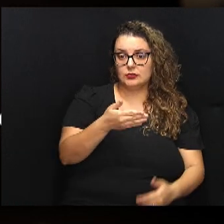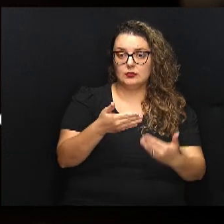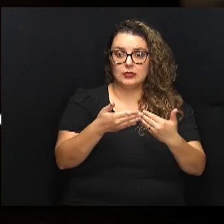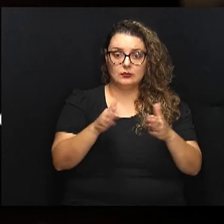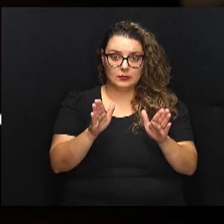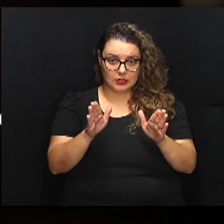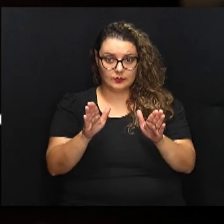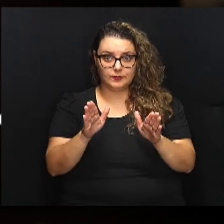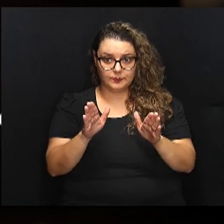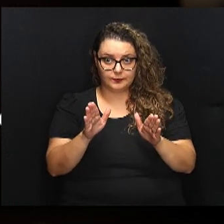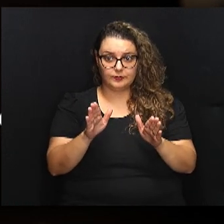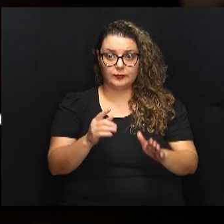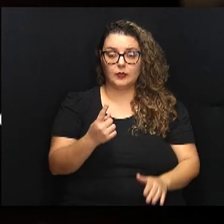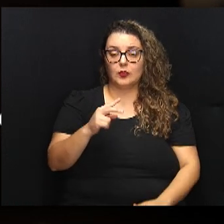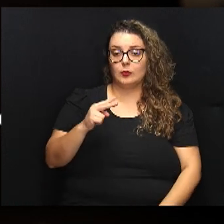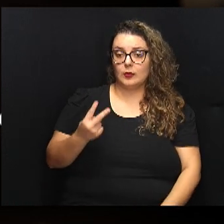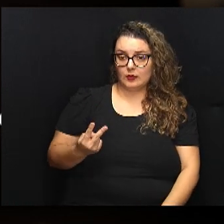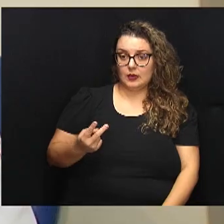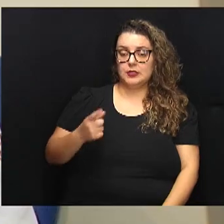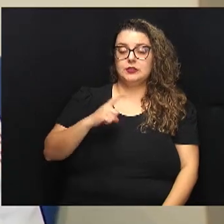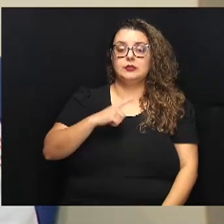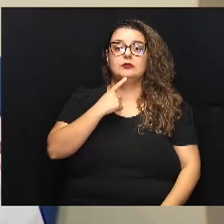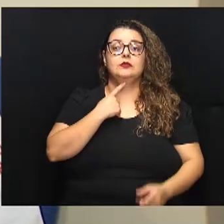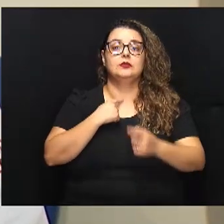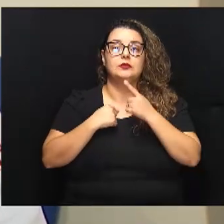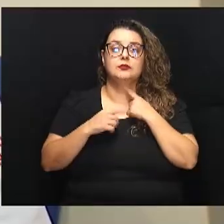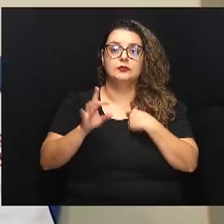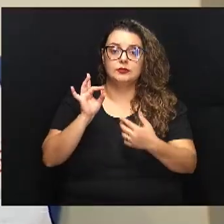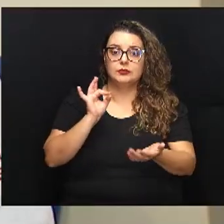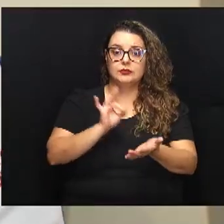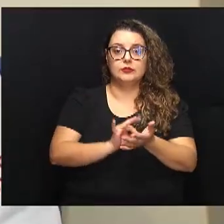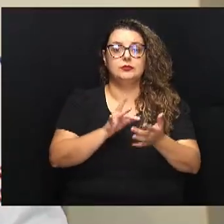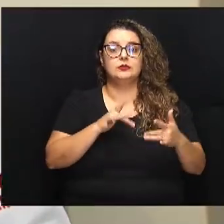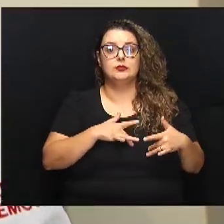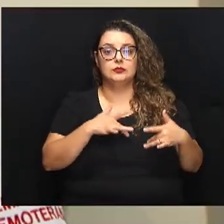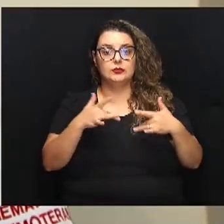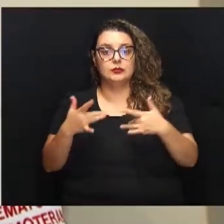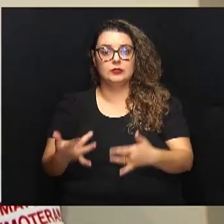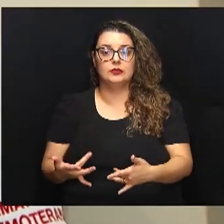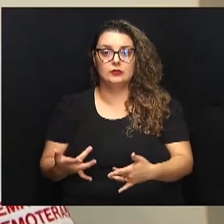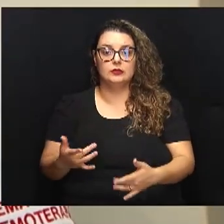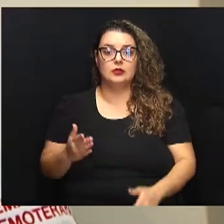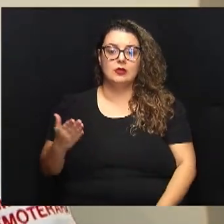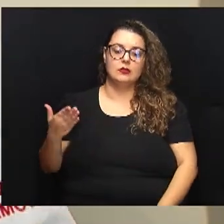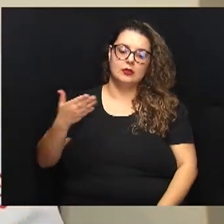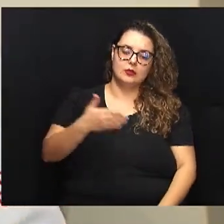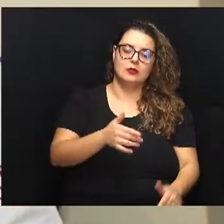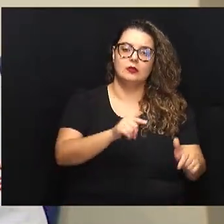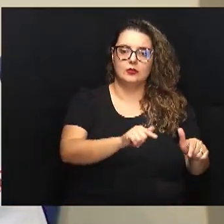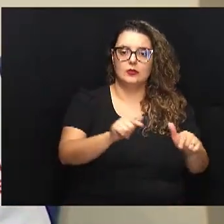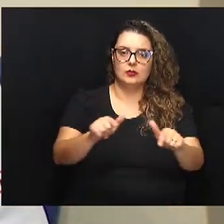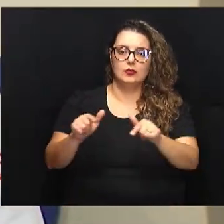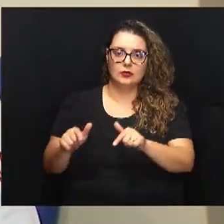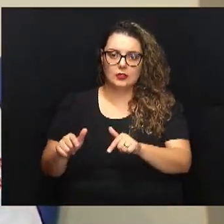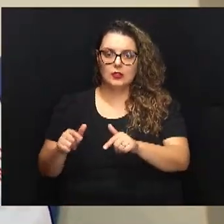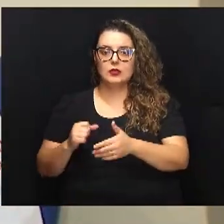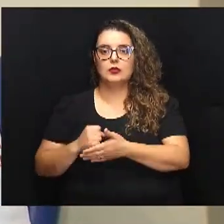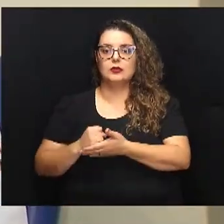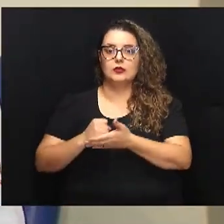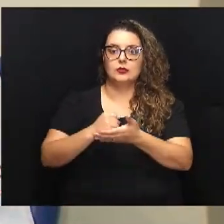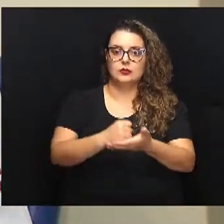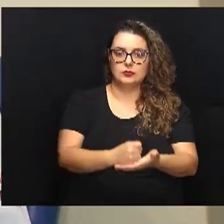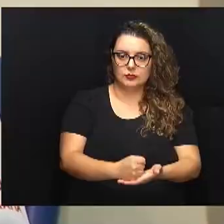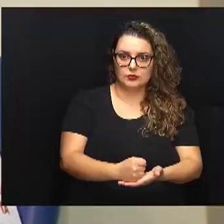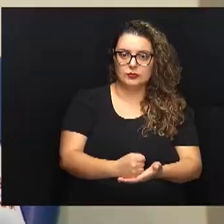manhã. Uma vez que você tem vontade, de fato, de doar, você vai se dirigir a um desses postos fixos, você vai levar um documento